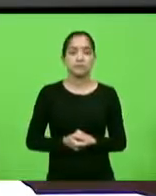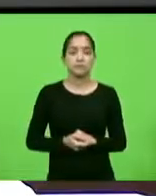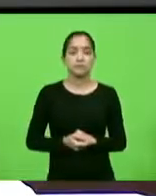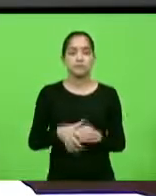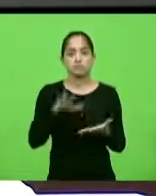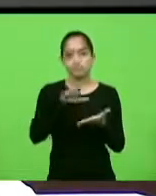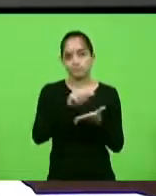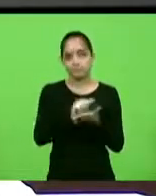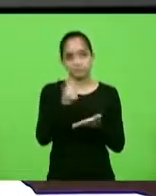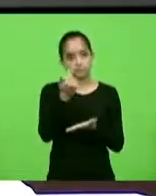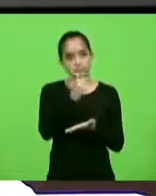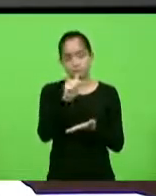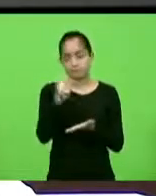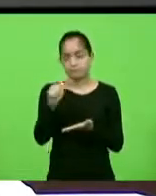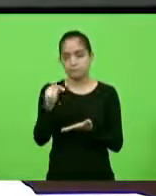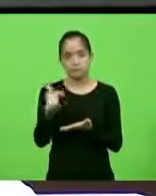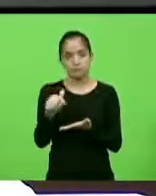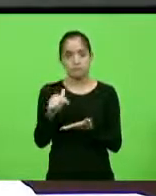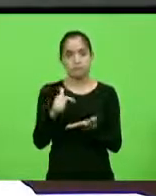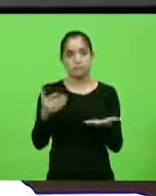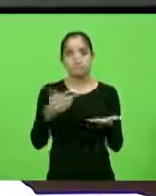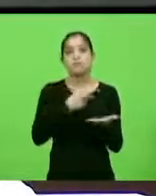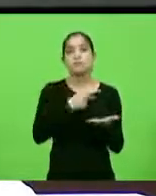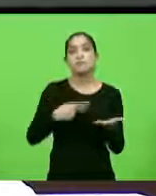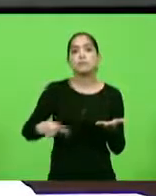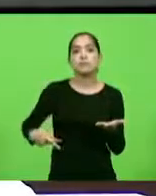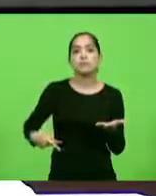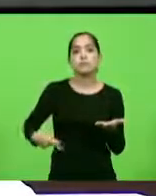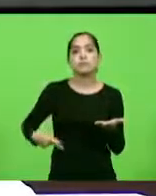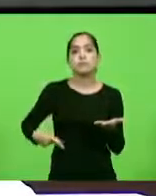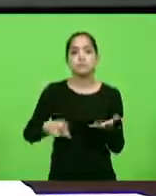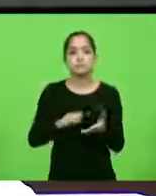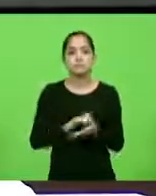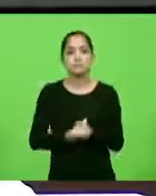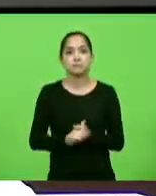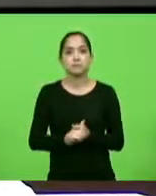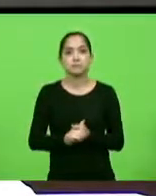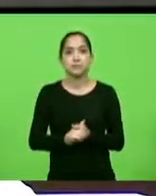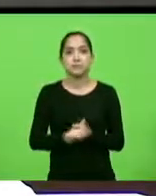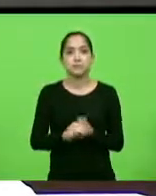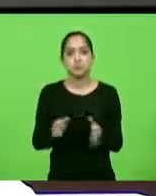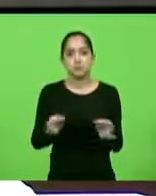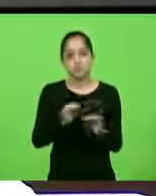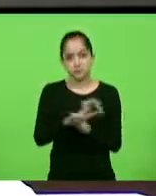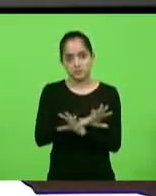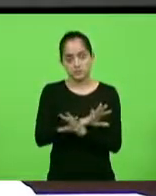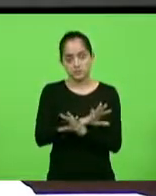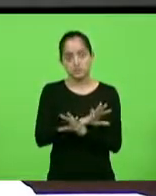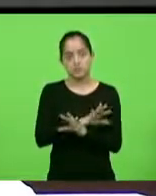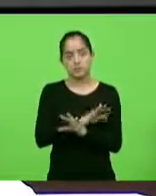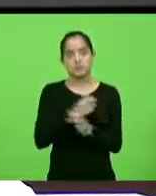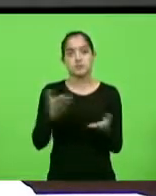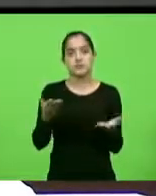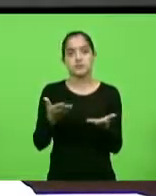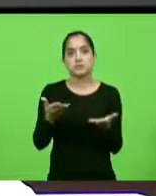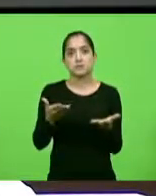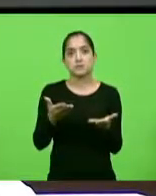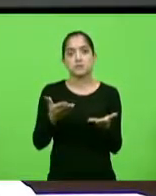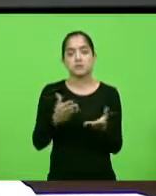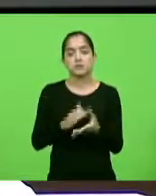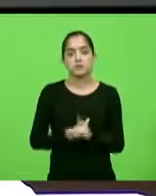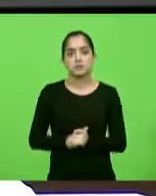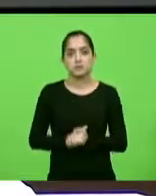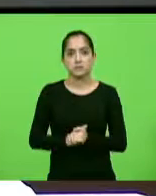Não havendo mais oradores inscritos, essa presidência dá por encerrada a presente sessão